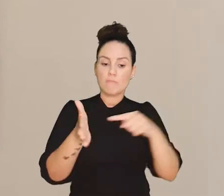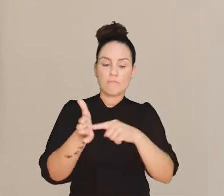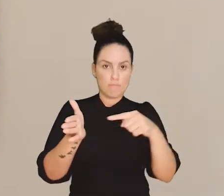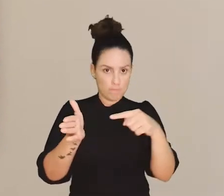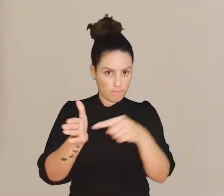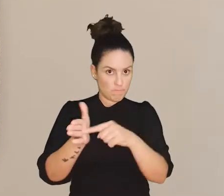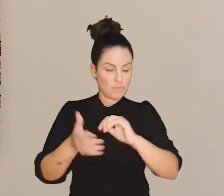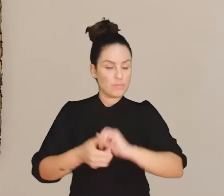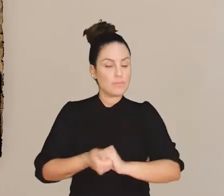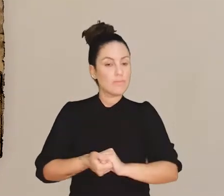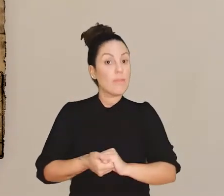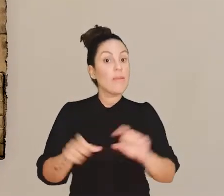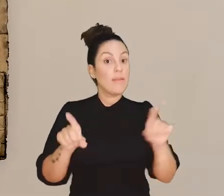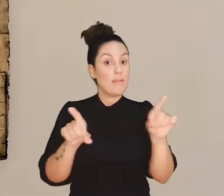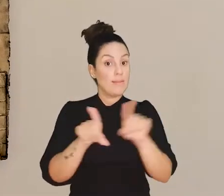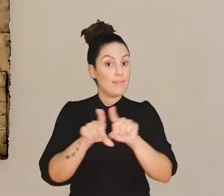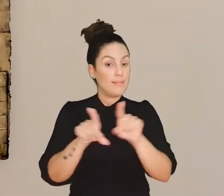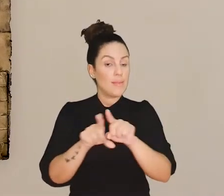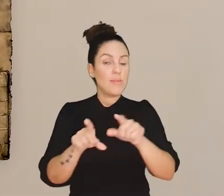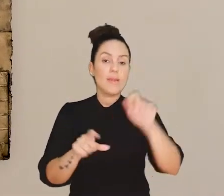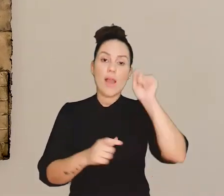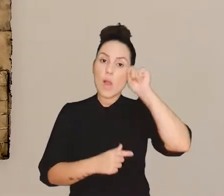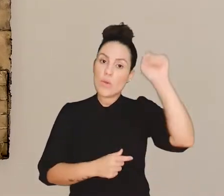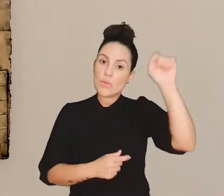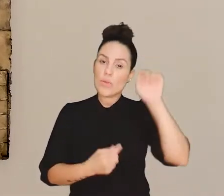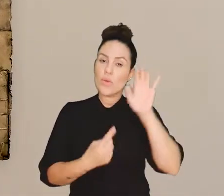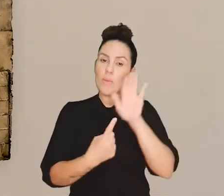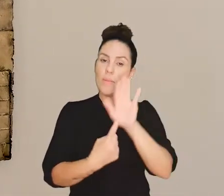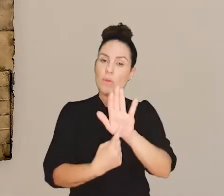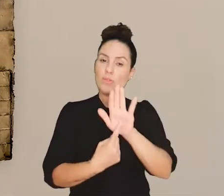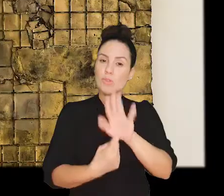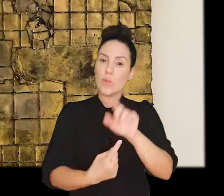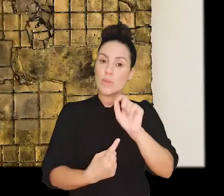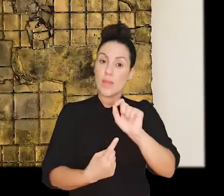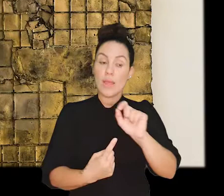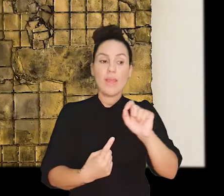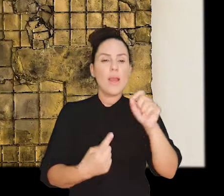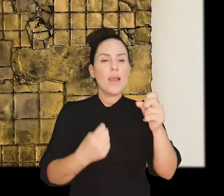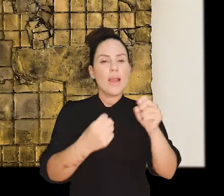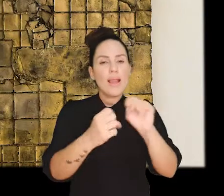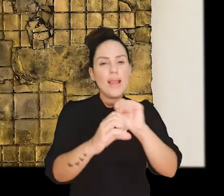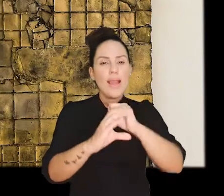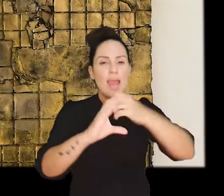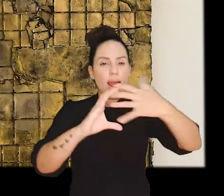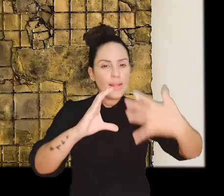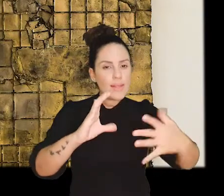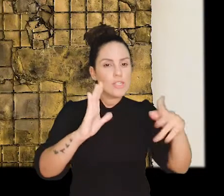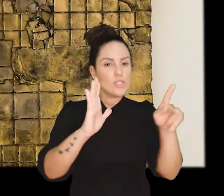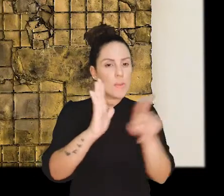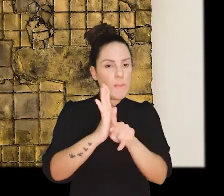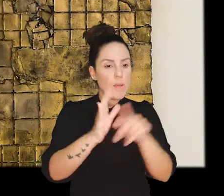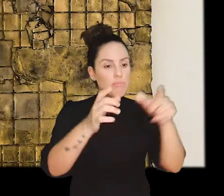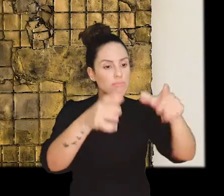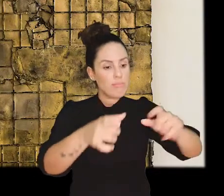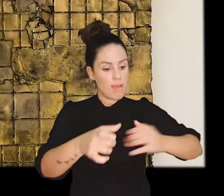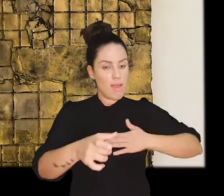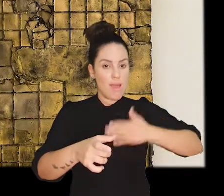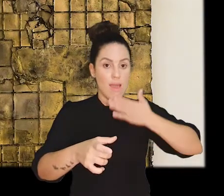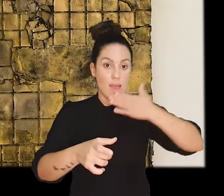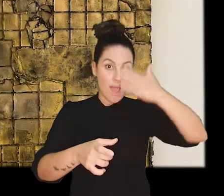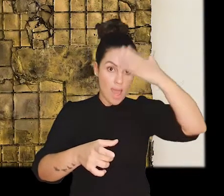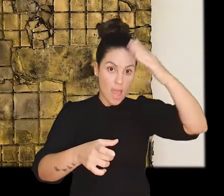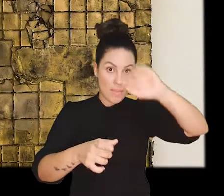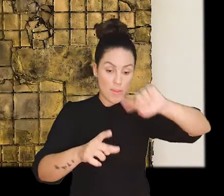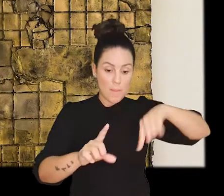na Síria. E, ao mesmo tempo, a própria obra do artista sempre conciliou aspectos de sua